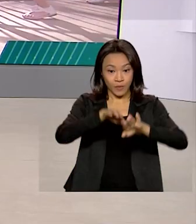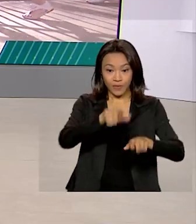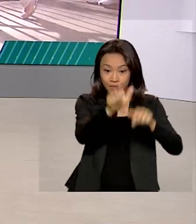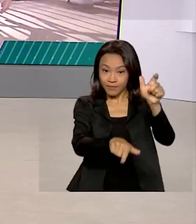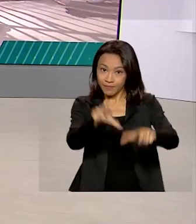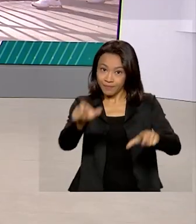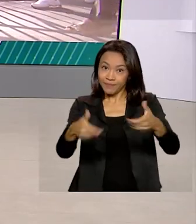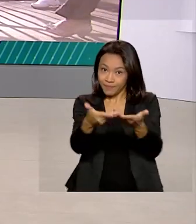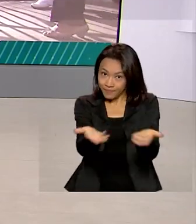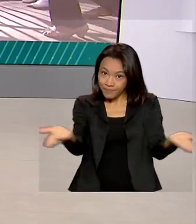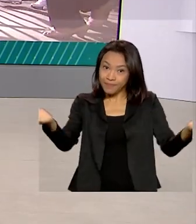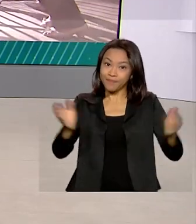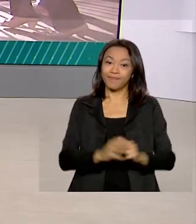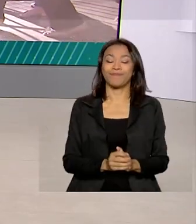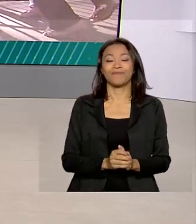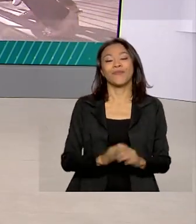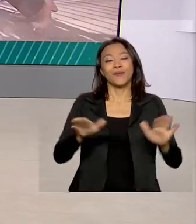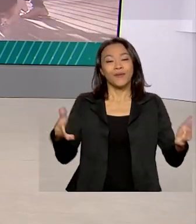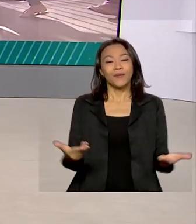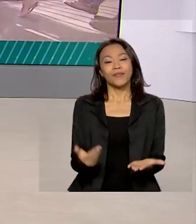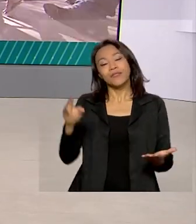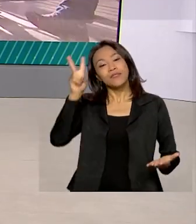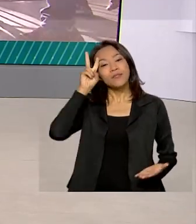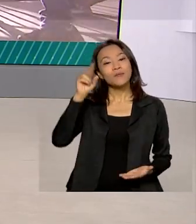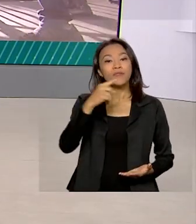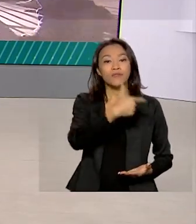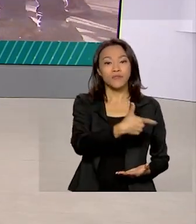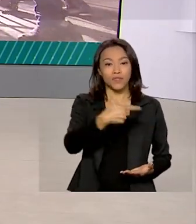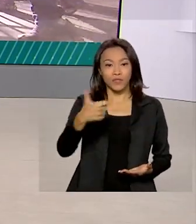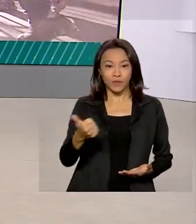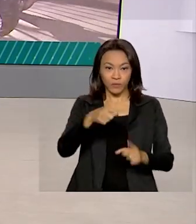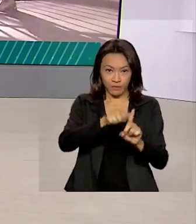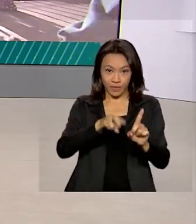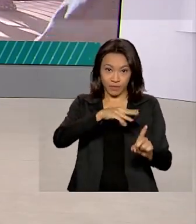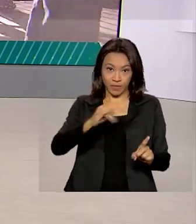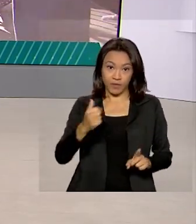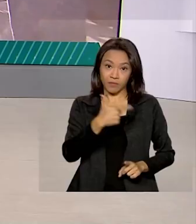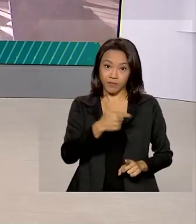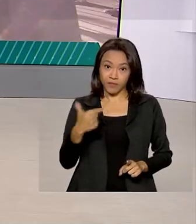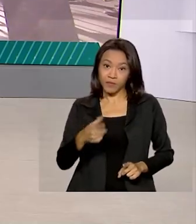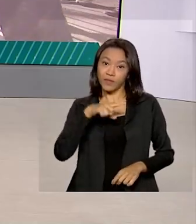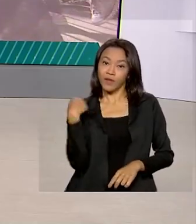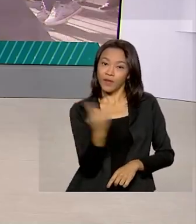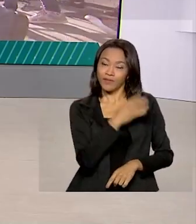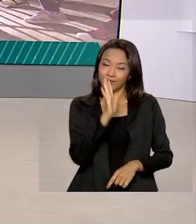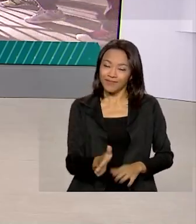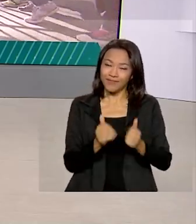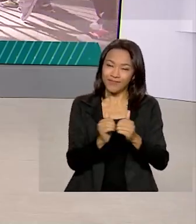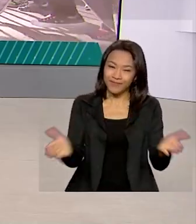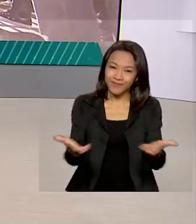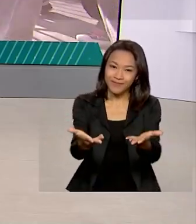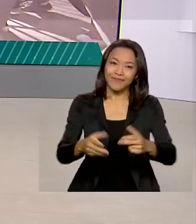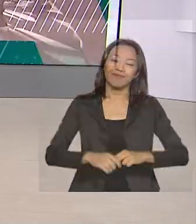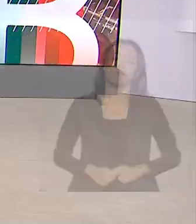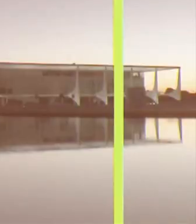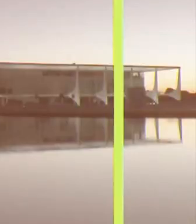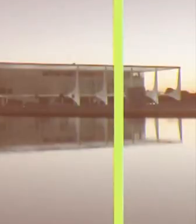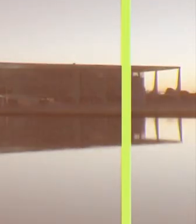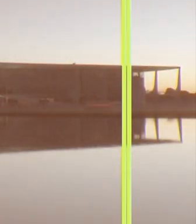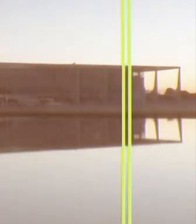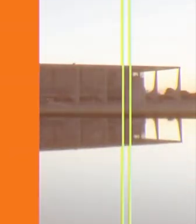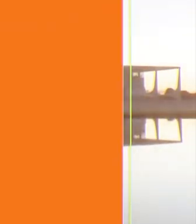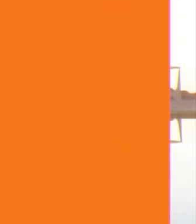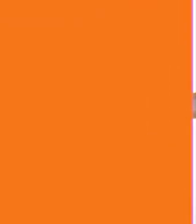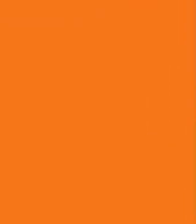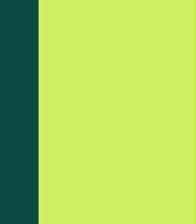pessoas. Segunda-feira, 21 de março de 2022. O Brasil em Dia já está no ar.